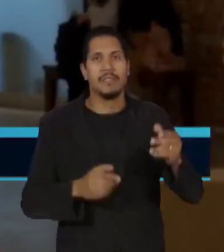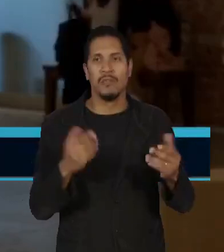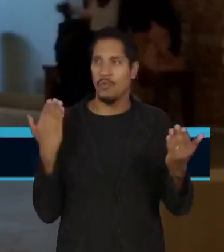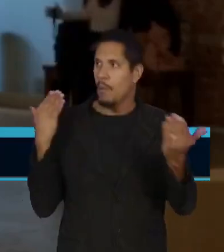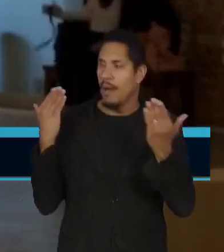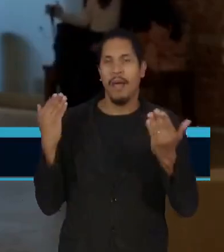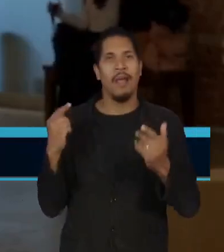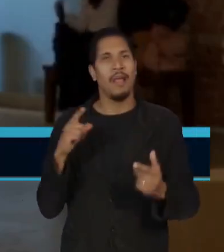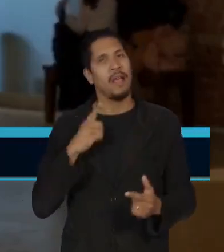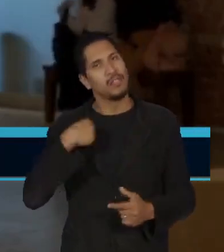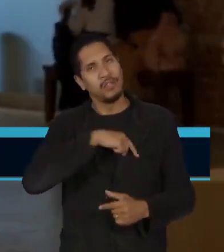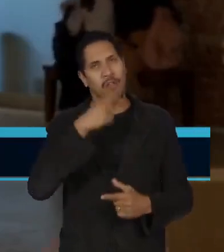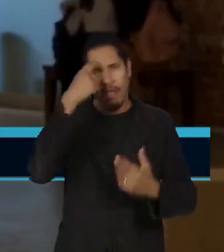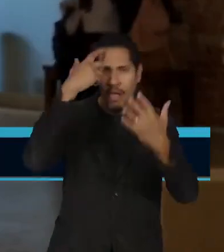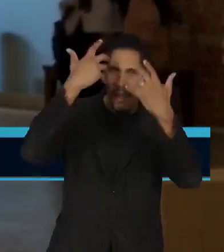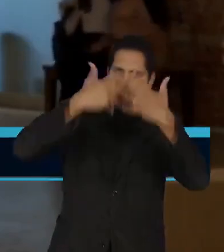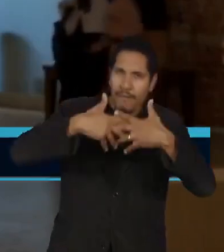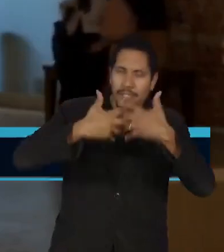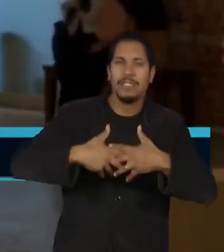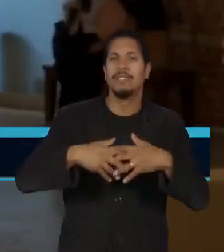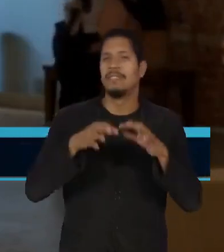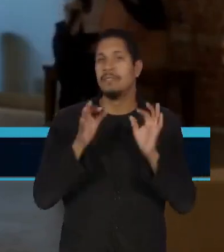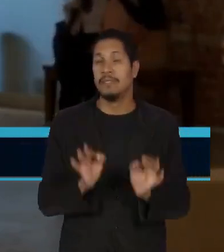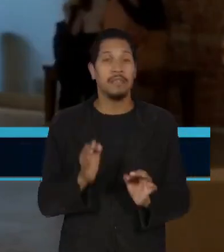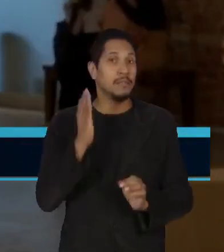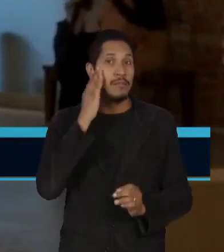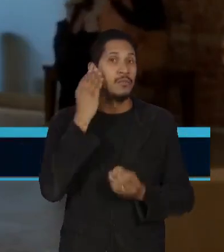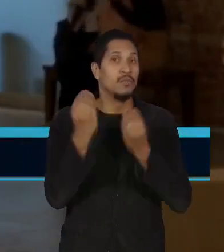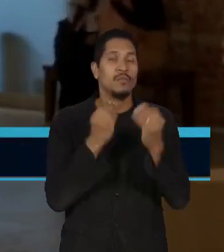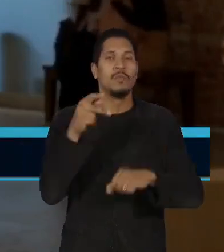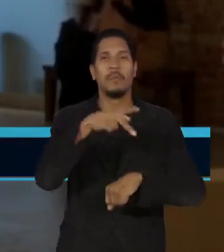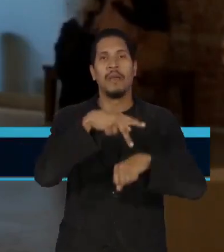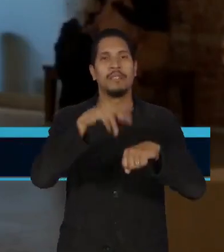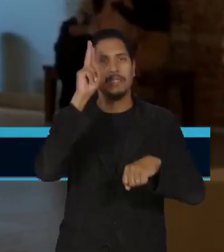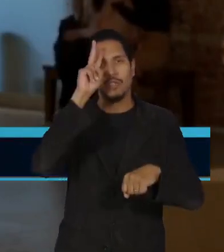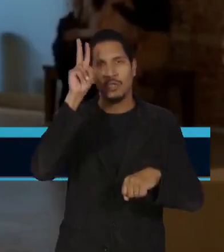ponto muito importante para a gente tratar a história do país e tratar a